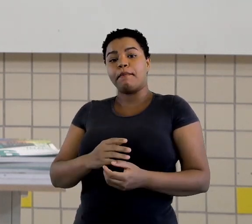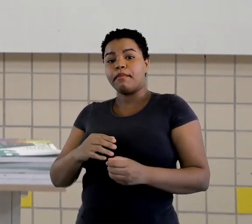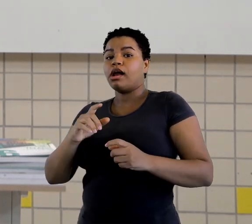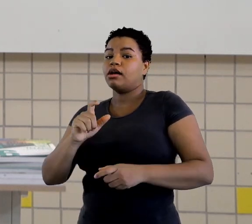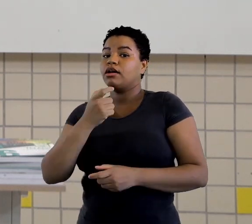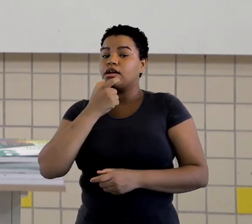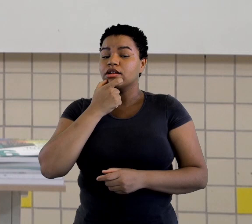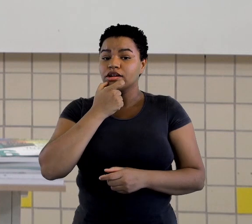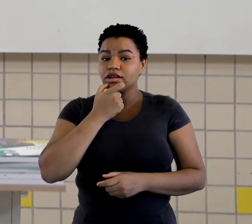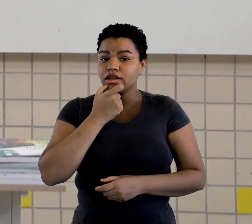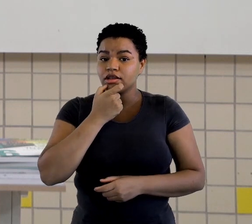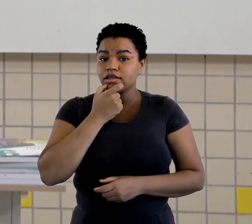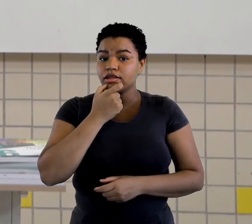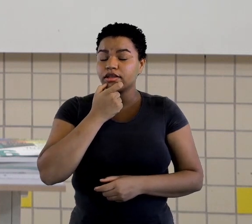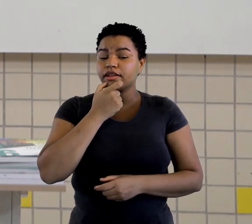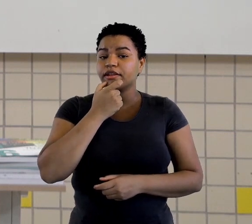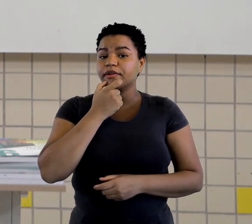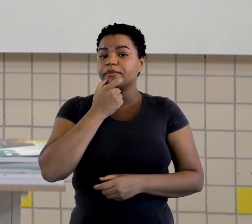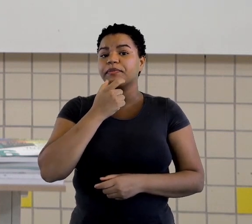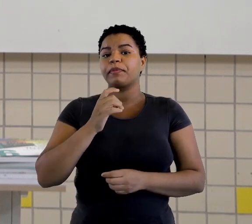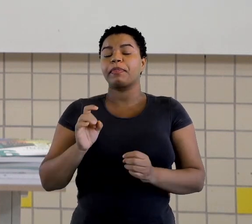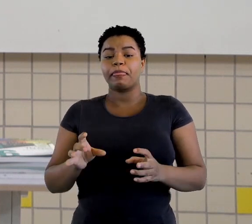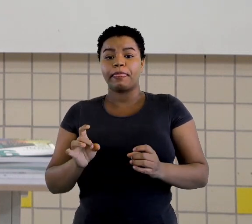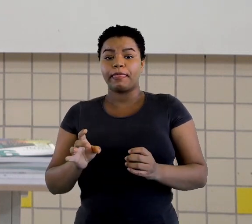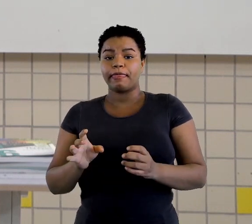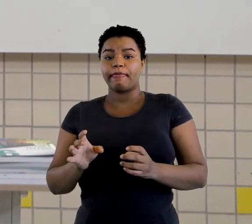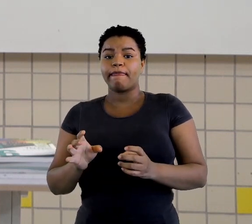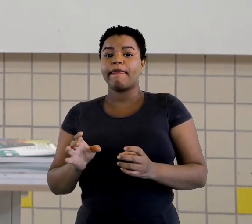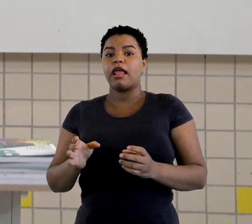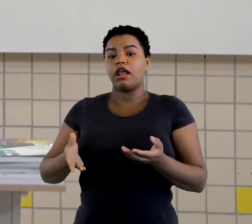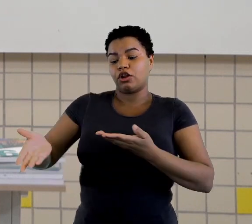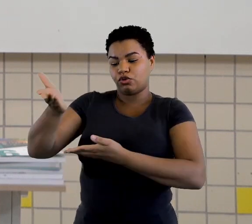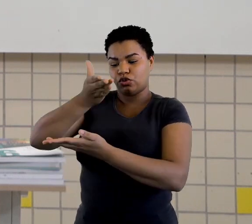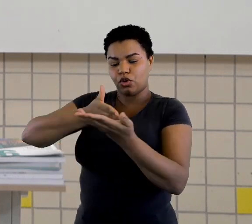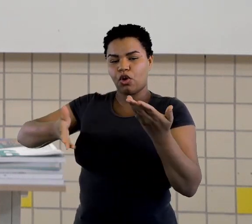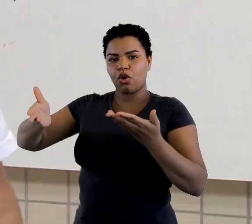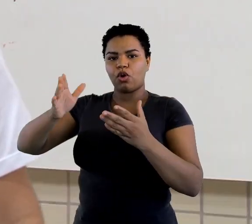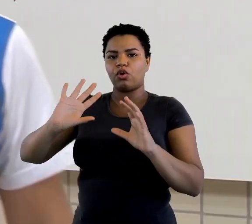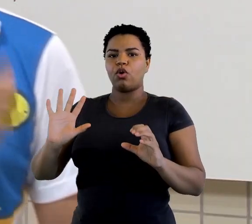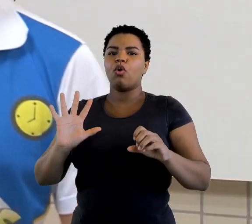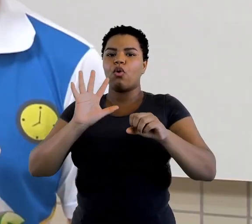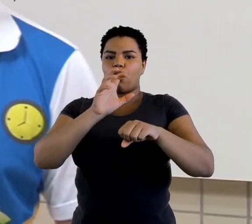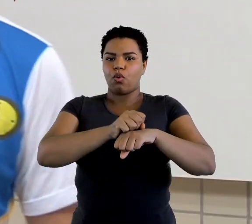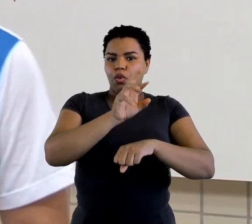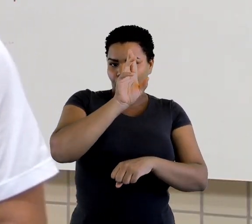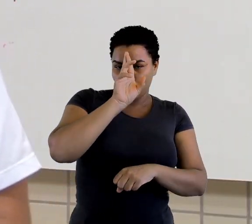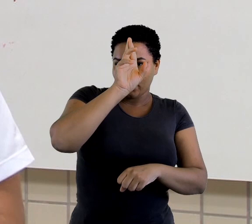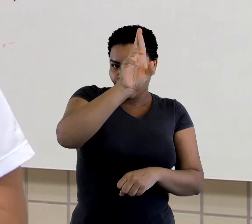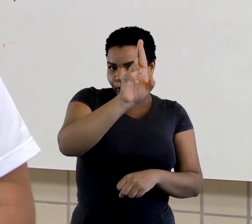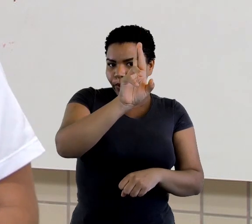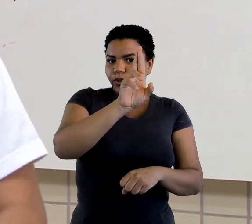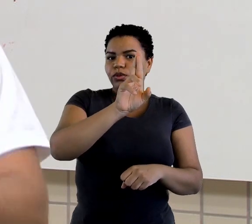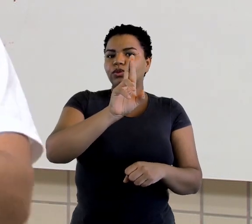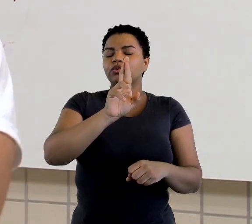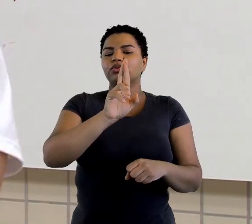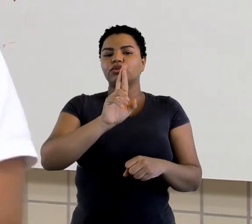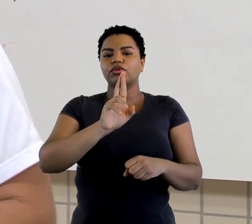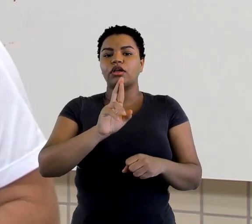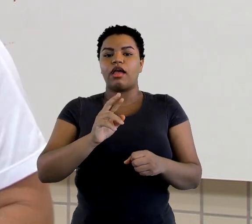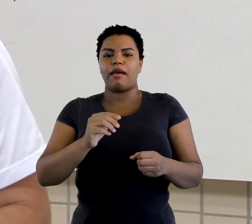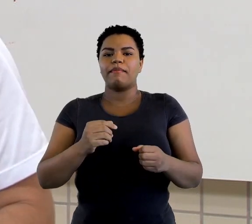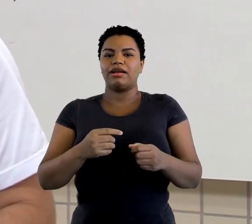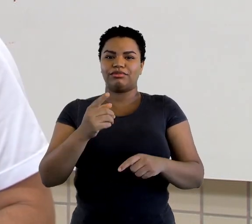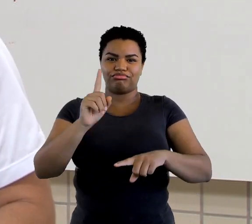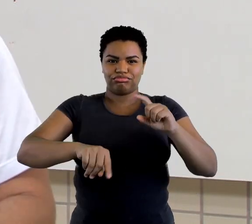Inglaterra. E a Inglaterra, em troca, vendia para os colonos do Novo Mundo produtos manufaturados. O